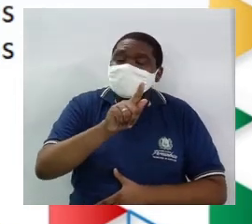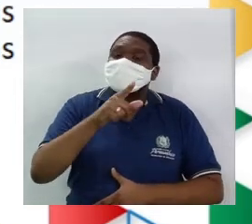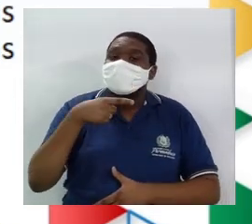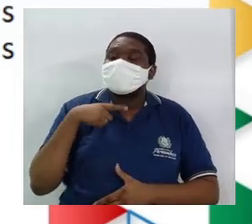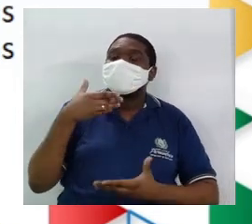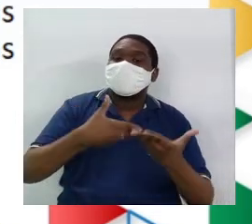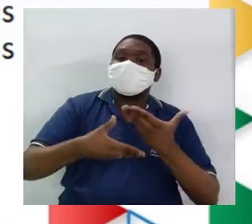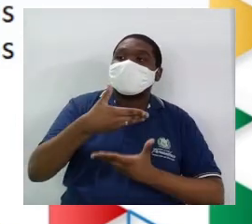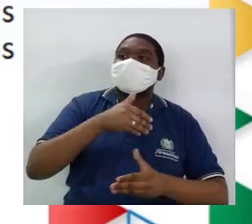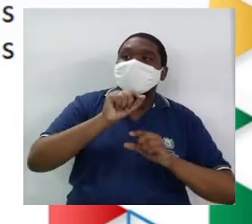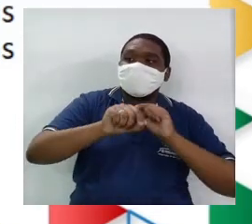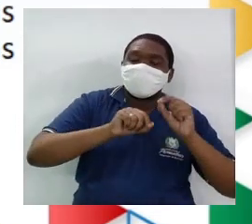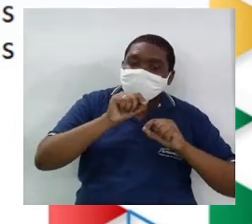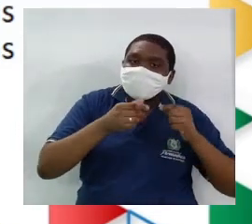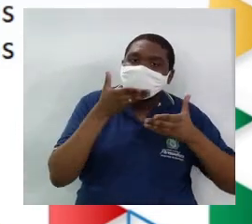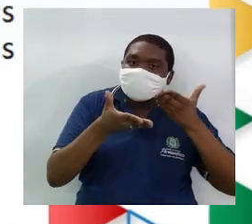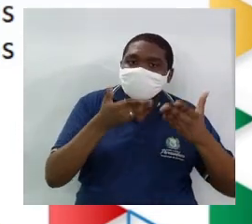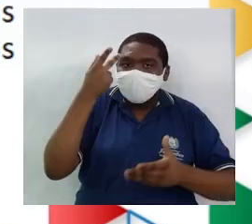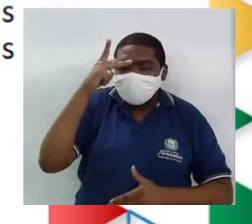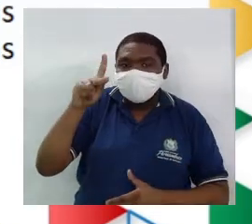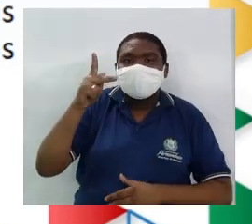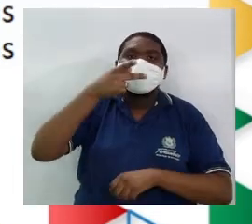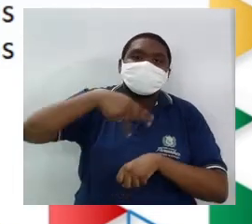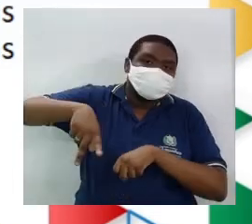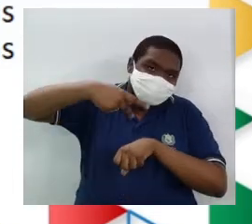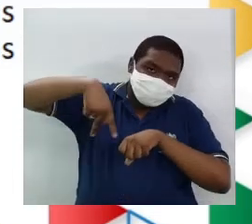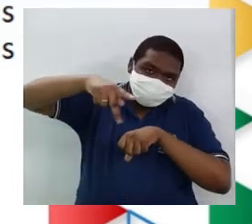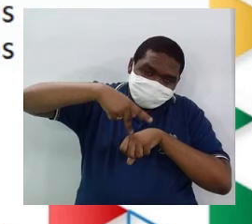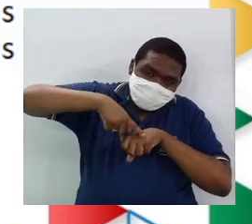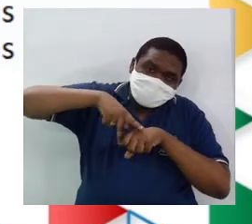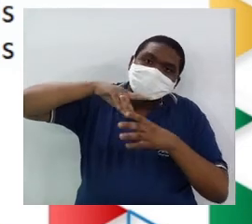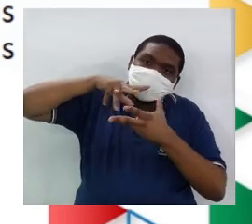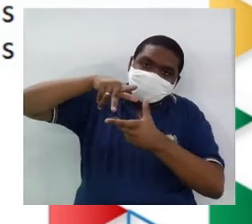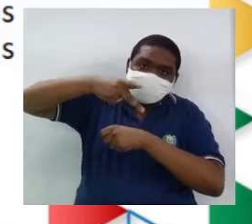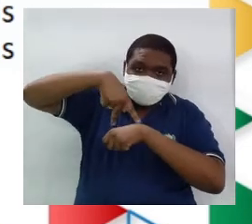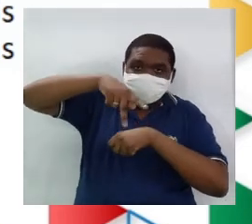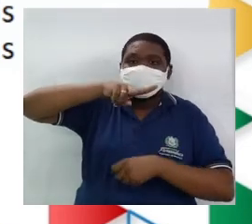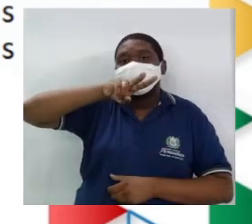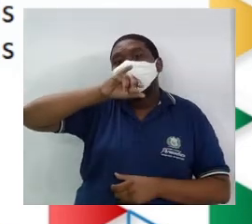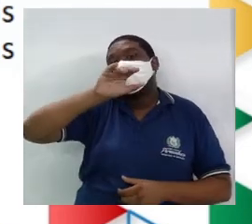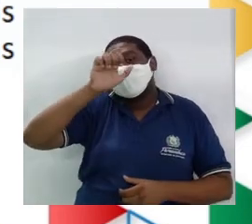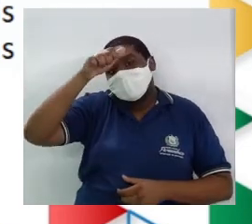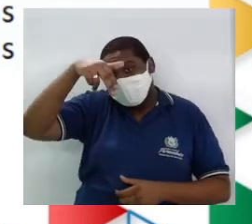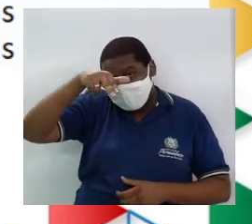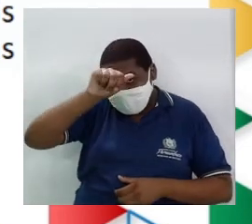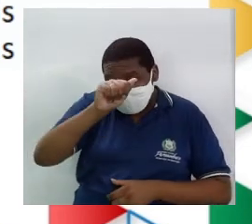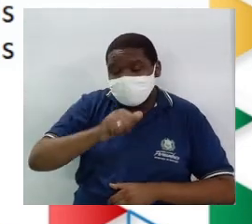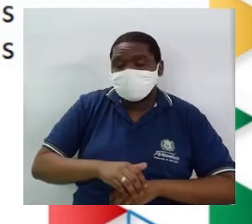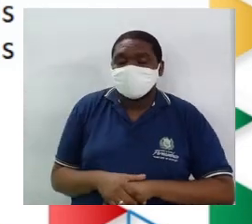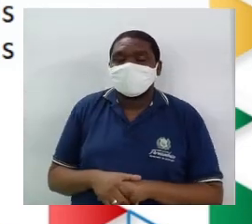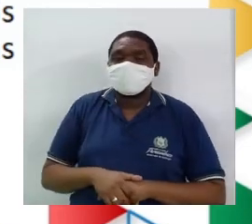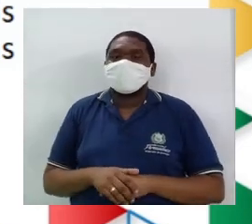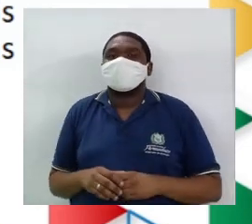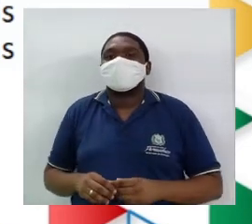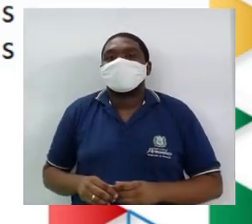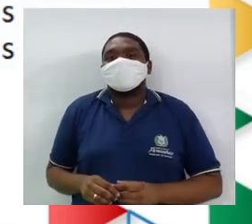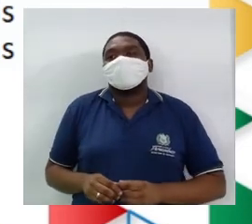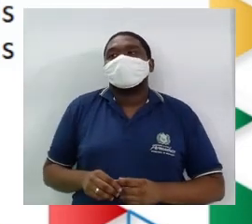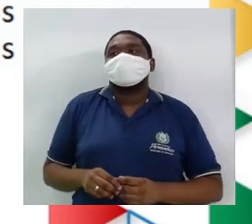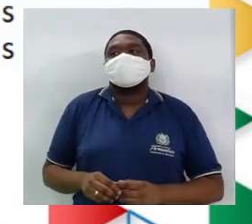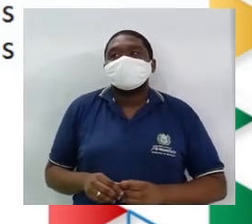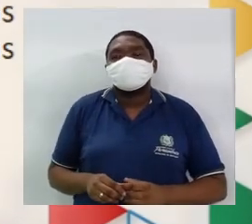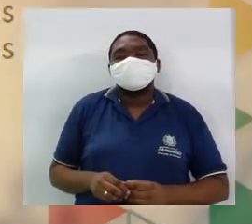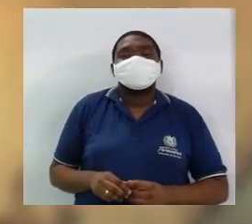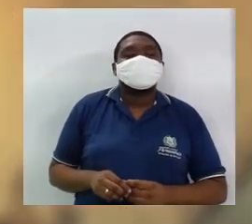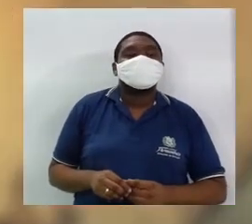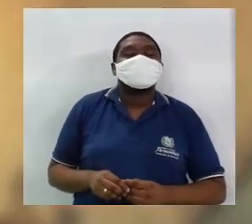de que? Consultivas para as Nações Unidas em Viena, na Áustria. Olhando para mim agora,